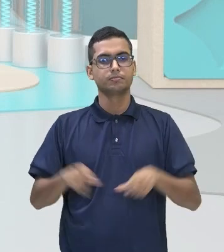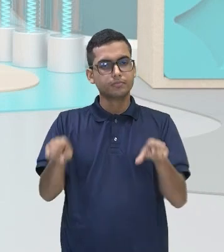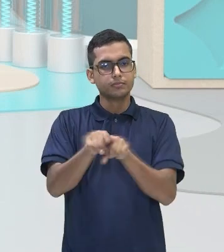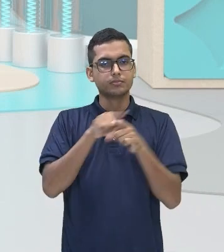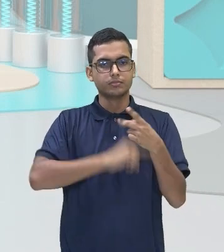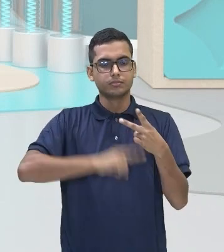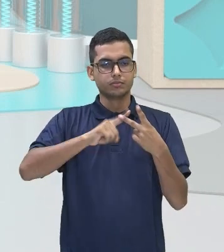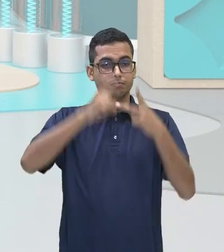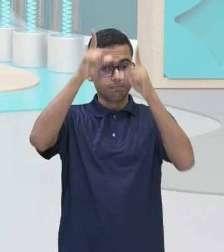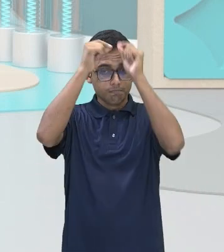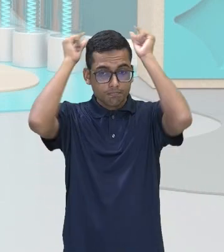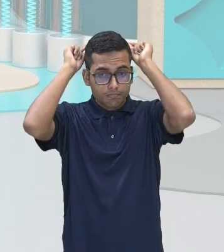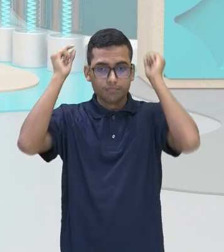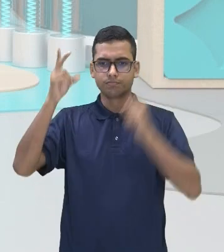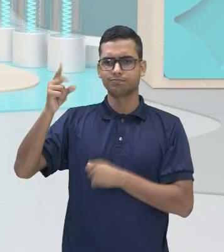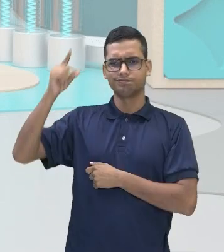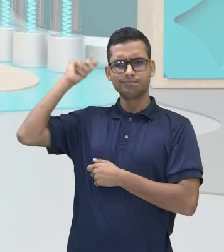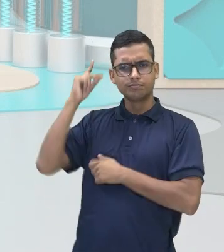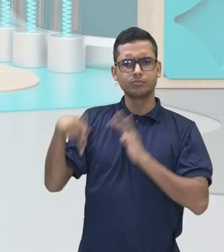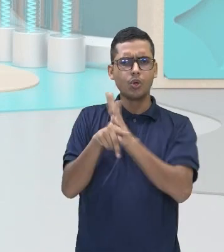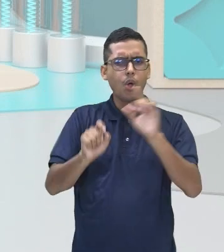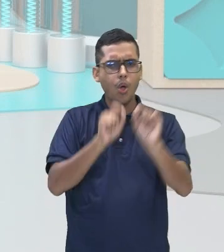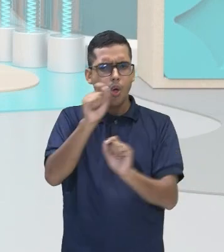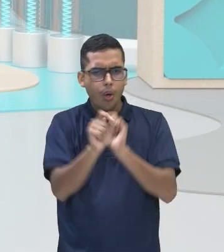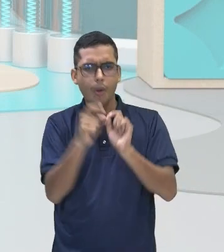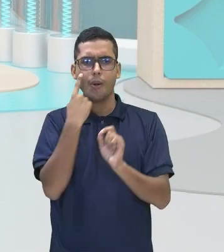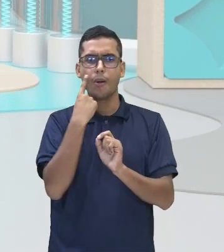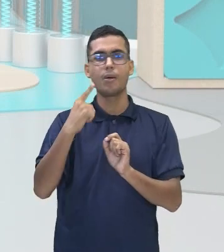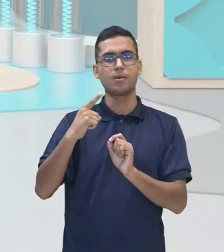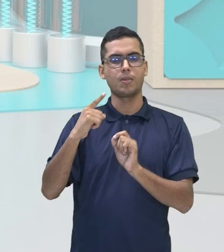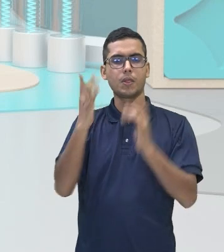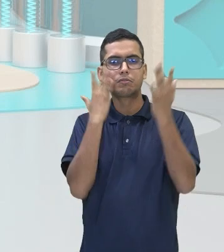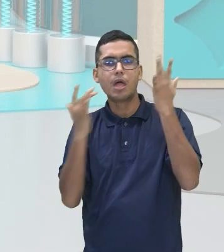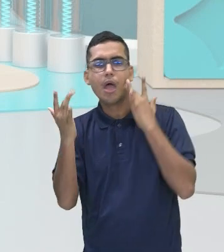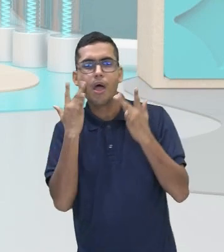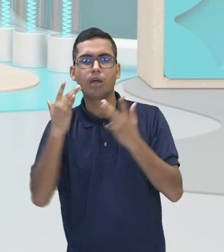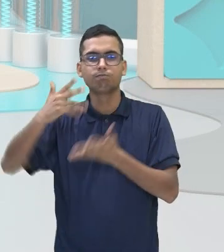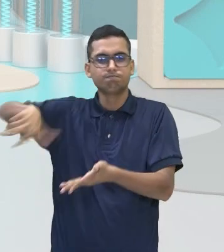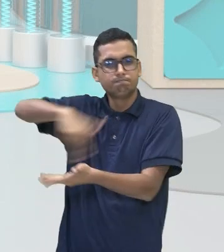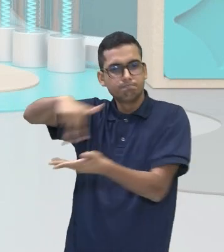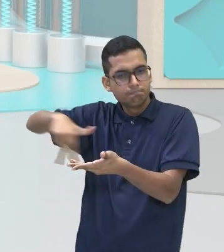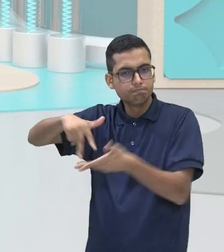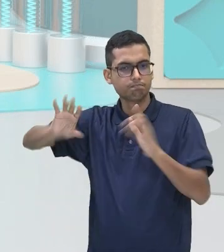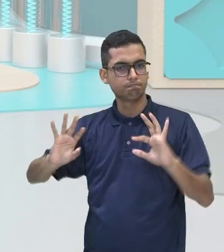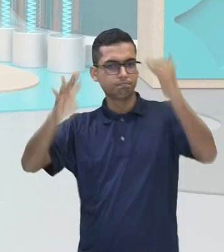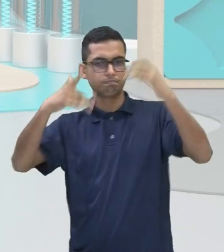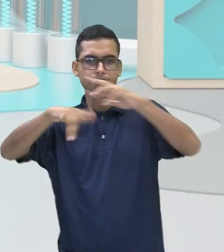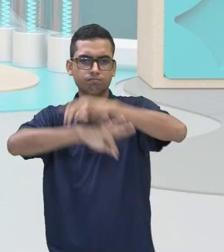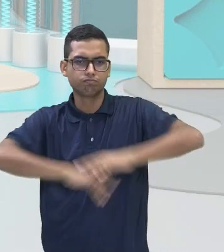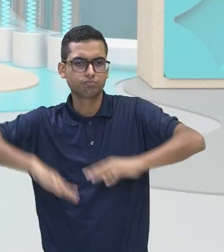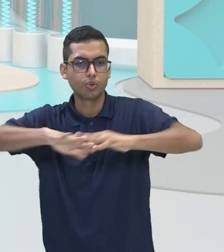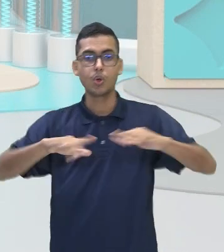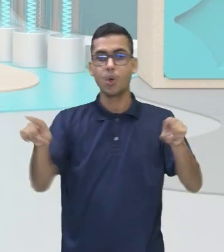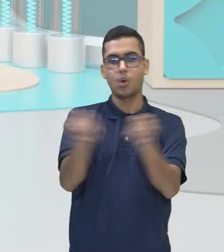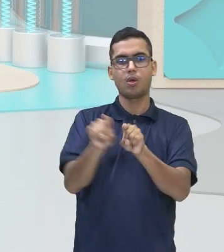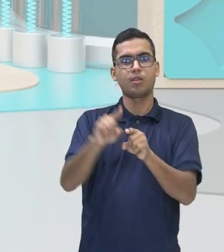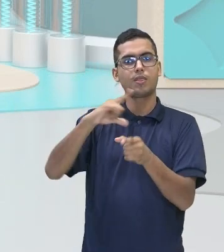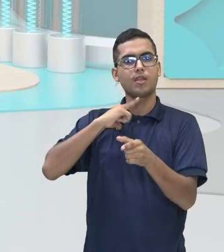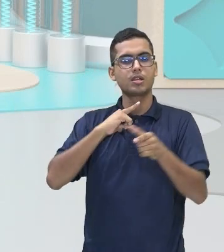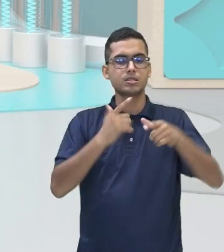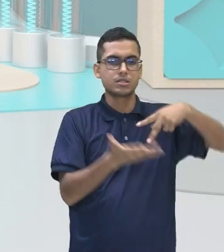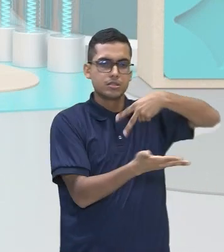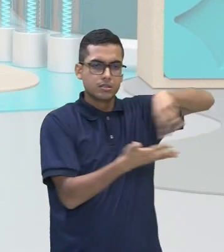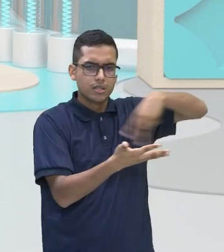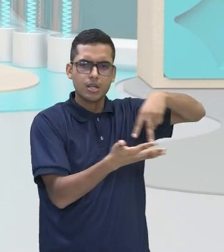festivais religiosos, peças de teatro e algumas celebrações. Havia também danças específicas voltadas